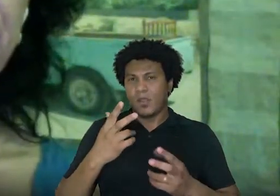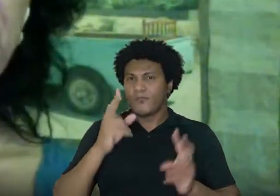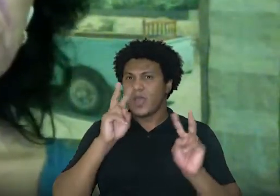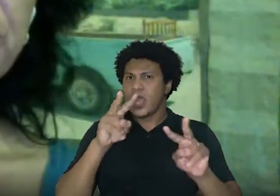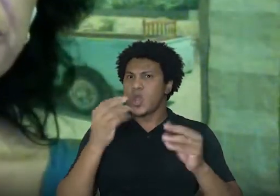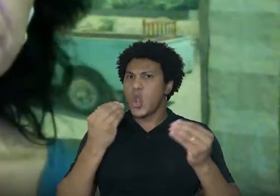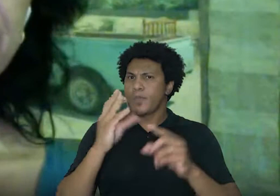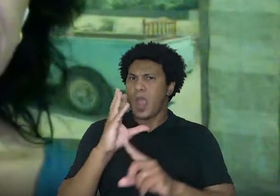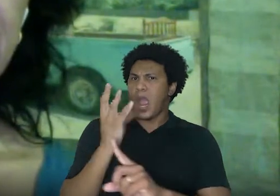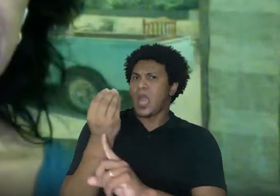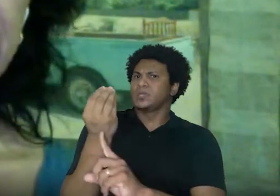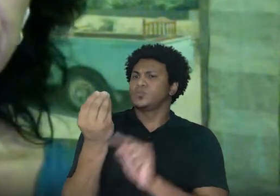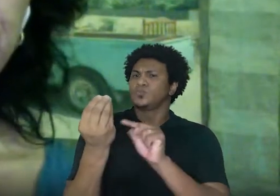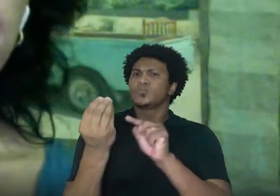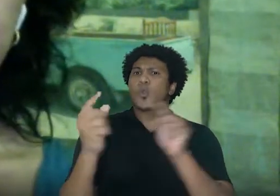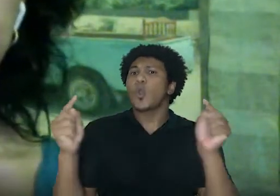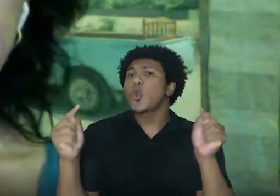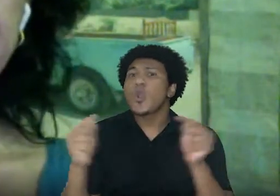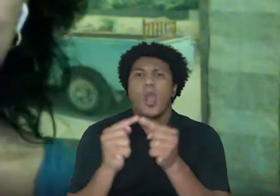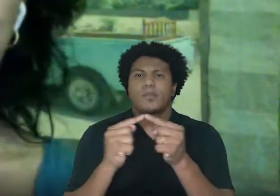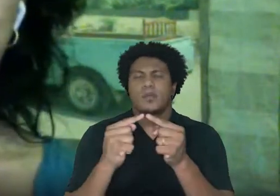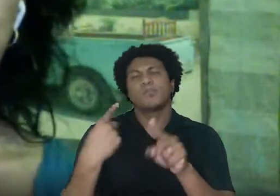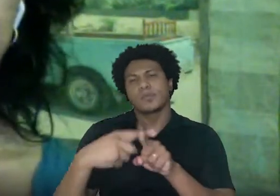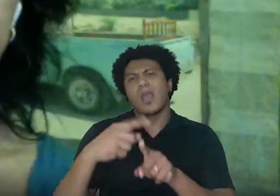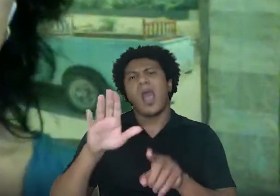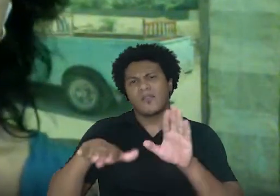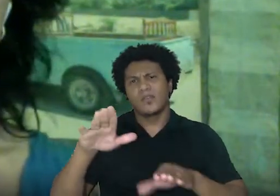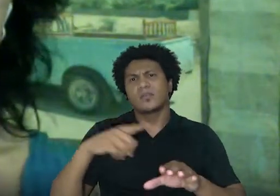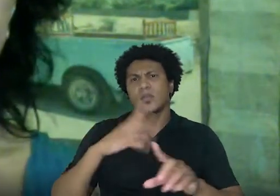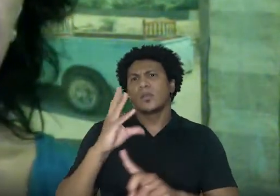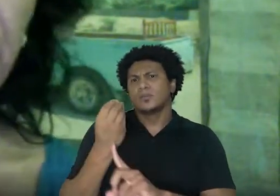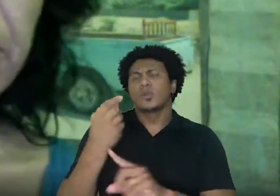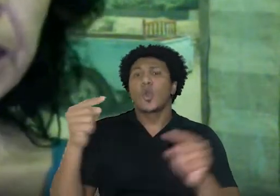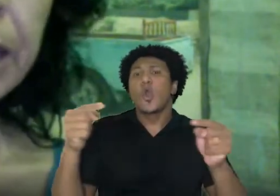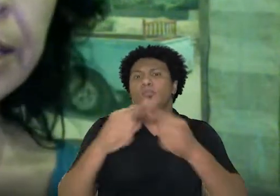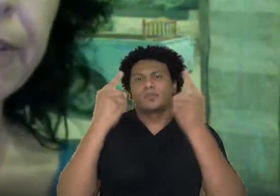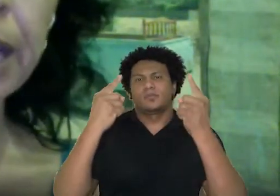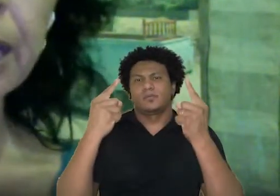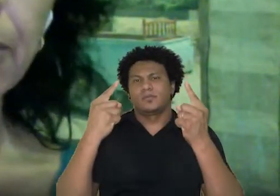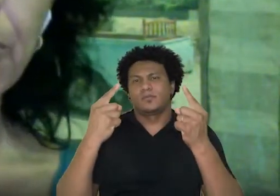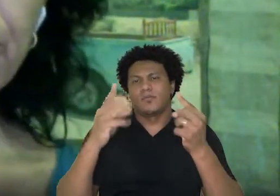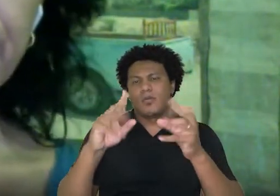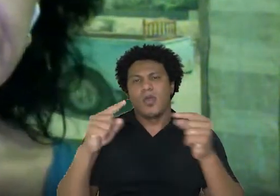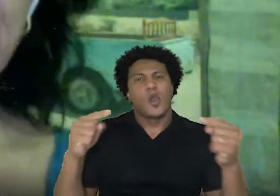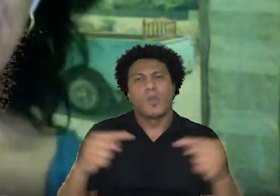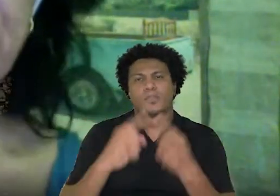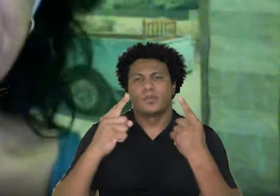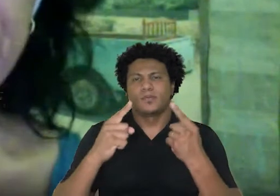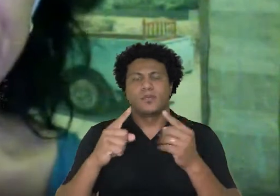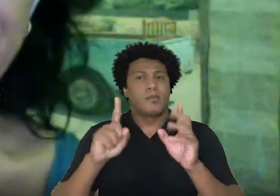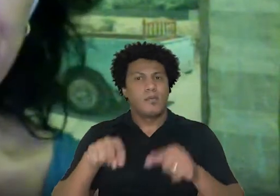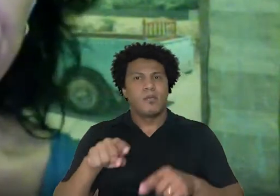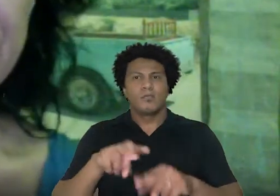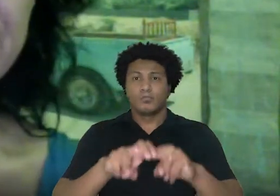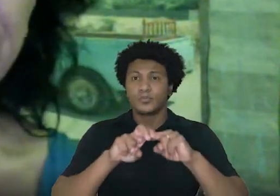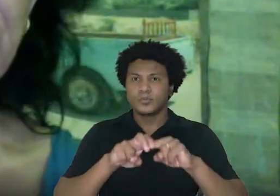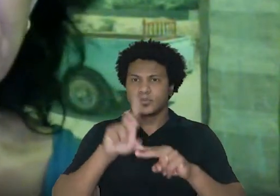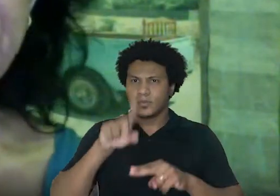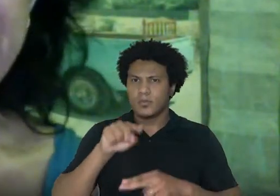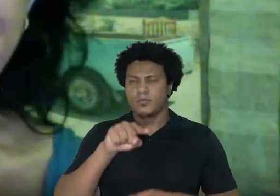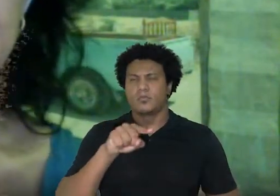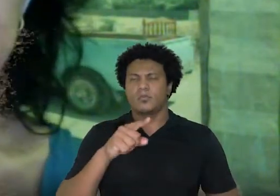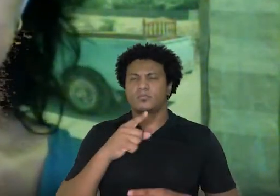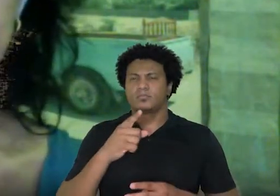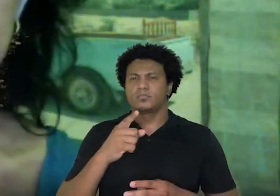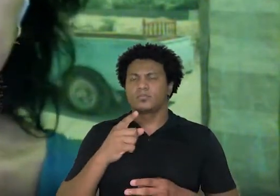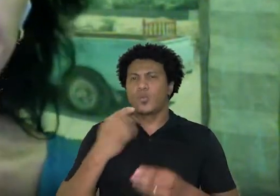também, como a gente acredito que aqui todo mundo também olha para a obra e vê o que, que a obra pede, porque às vezes a obra